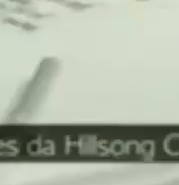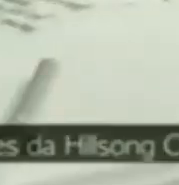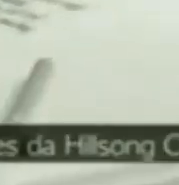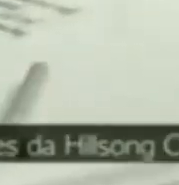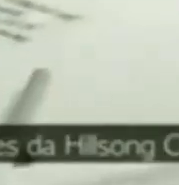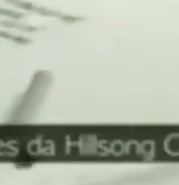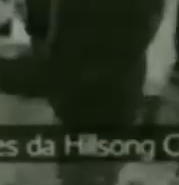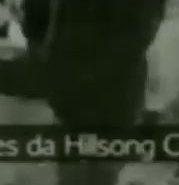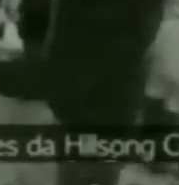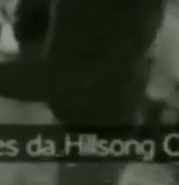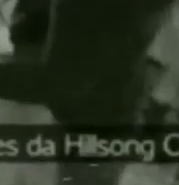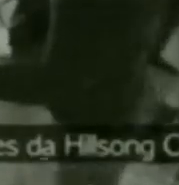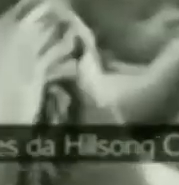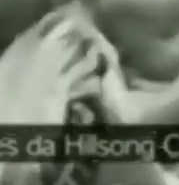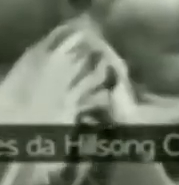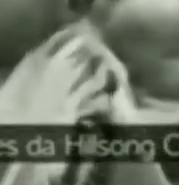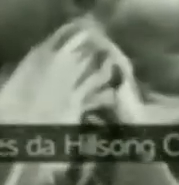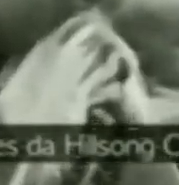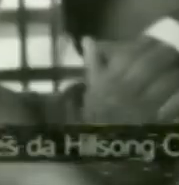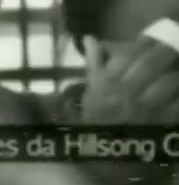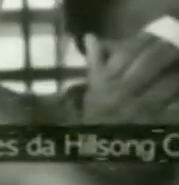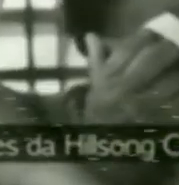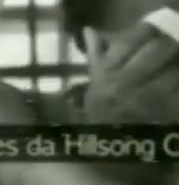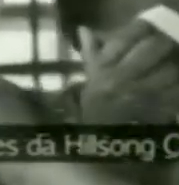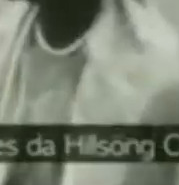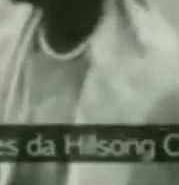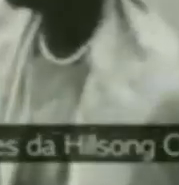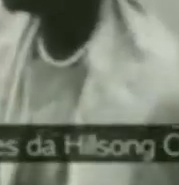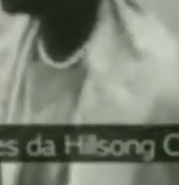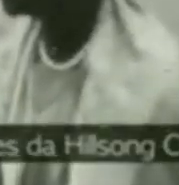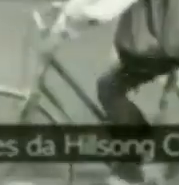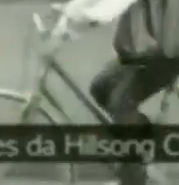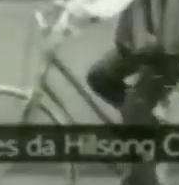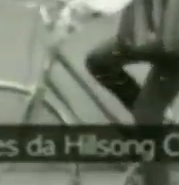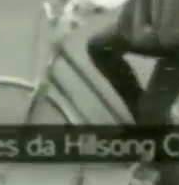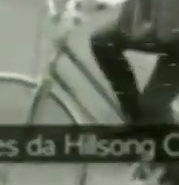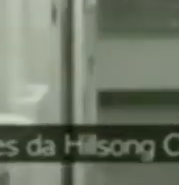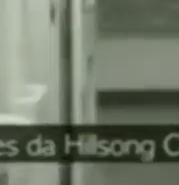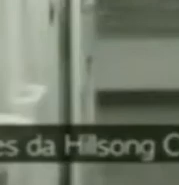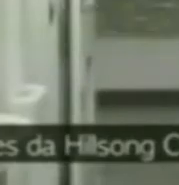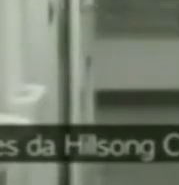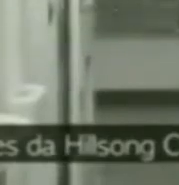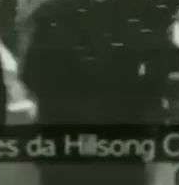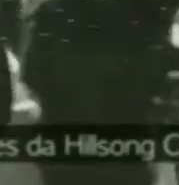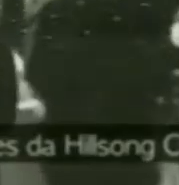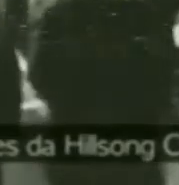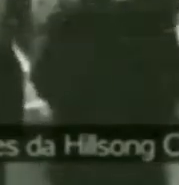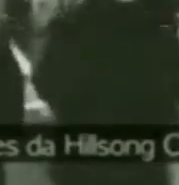Shine.